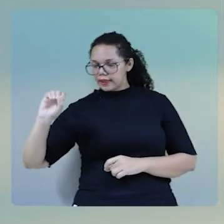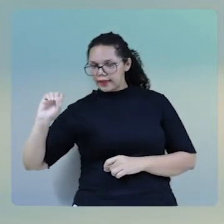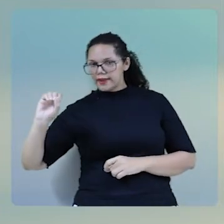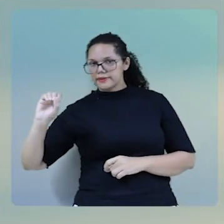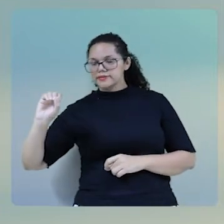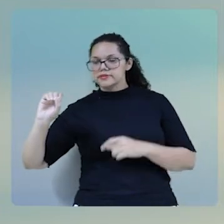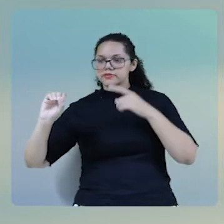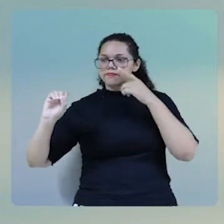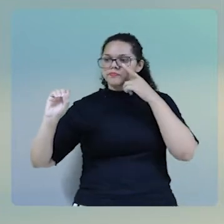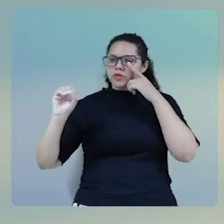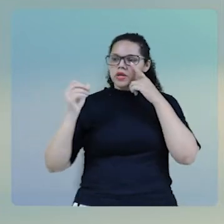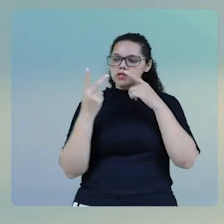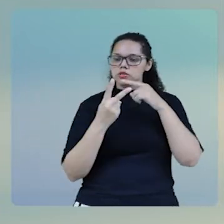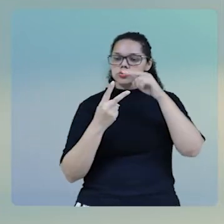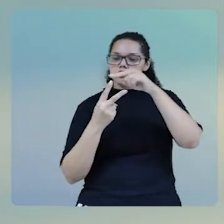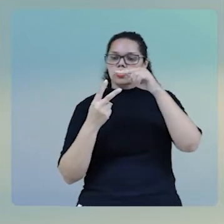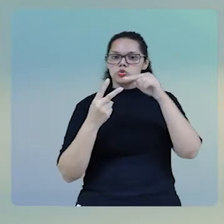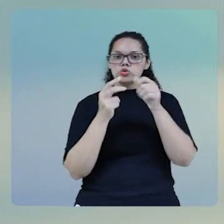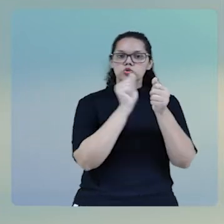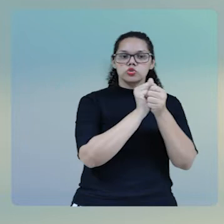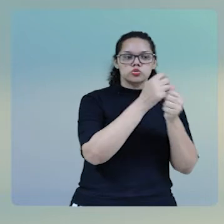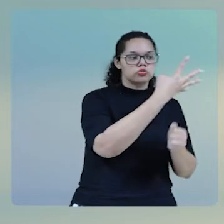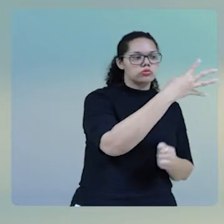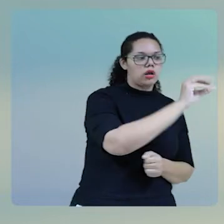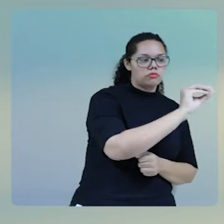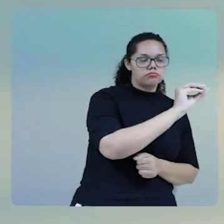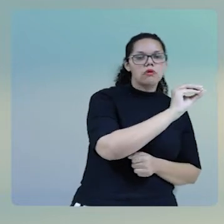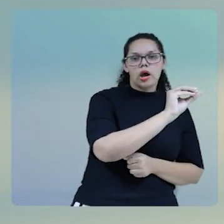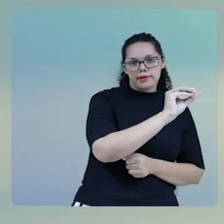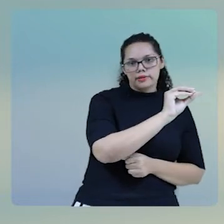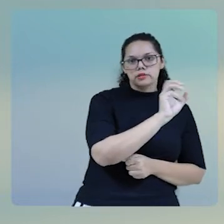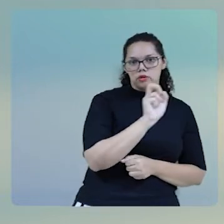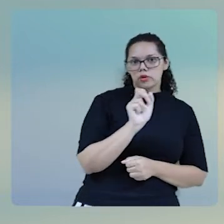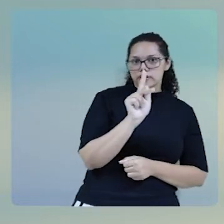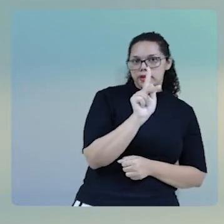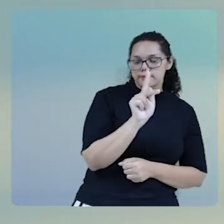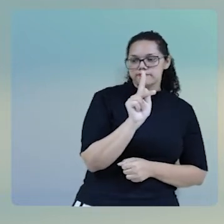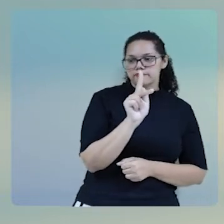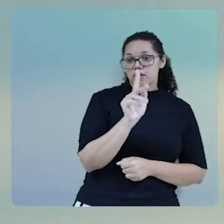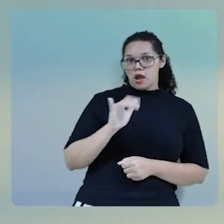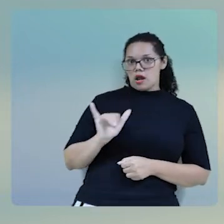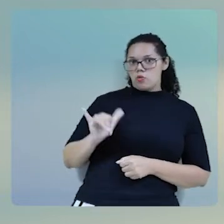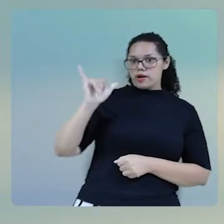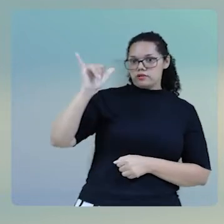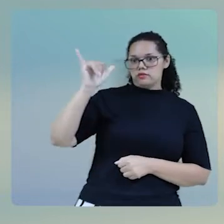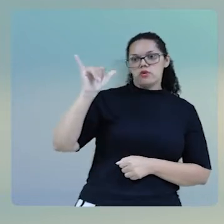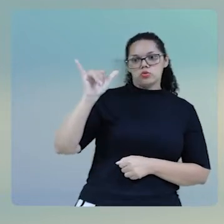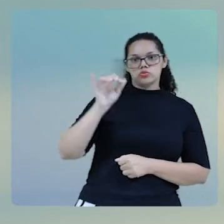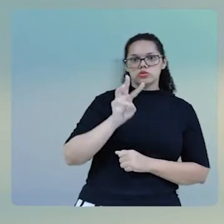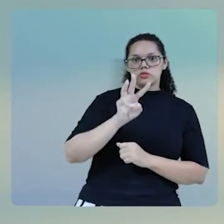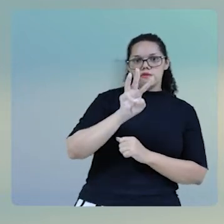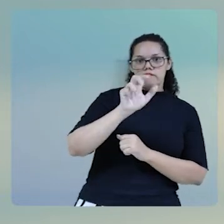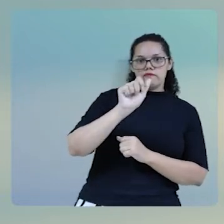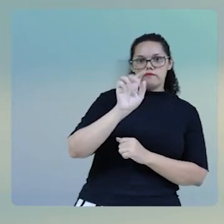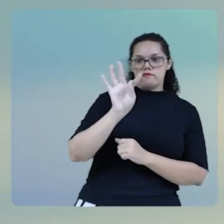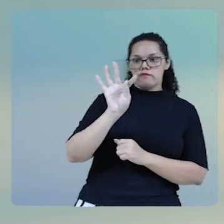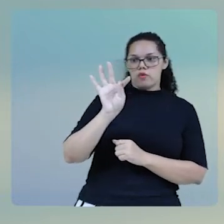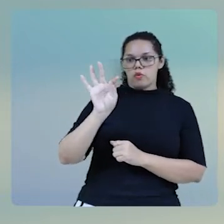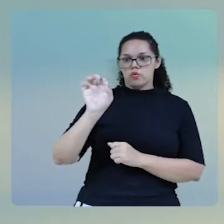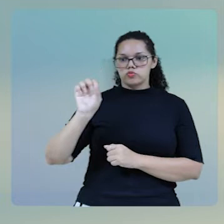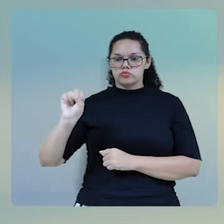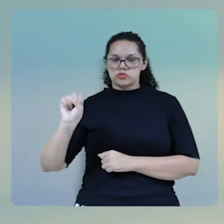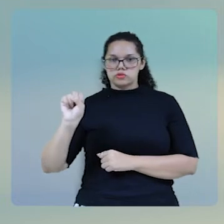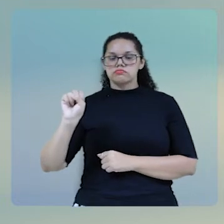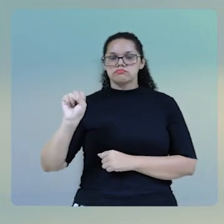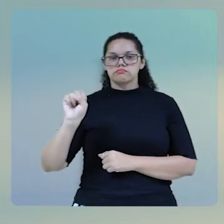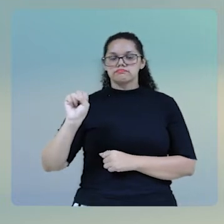e esses dois juntos dá 40. 40 volts. E aí, detalhe, a corrente que vai passar nesse circuito